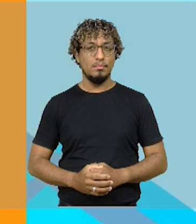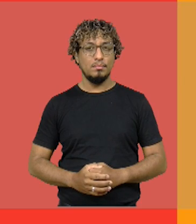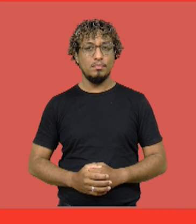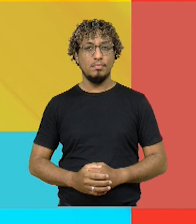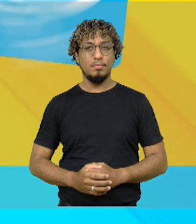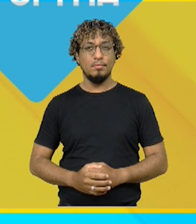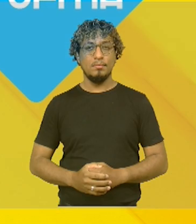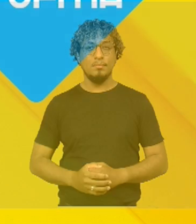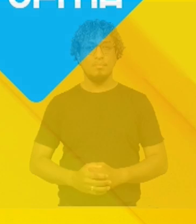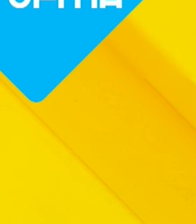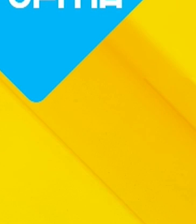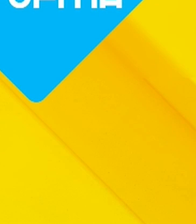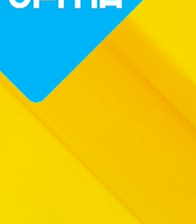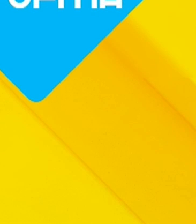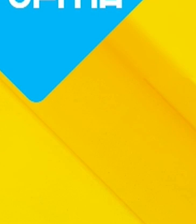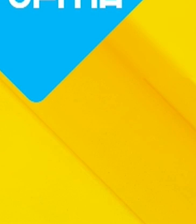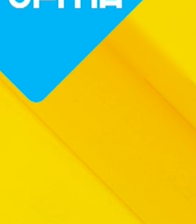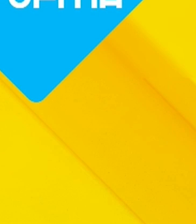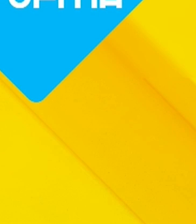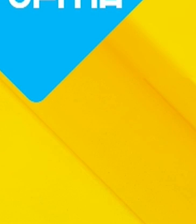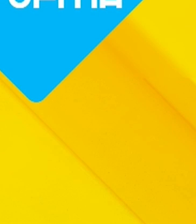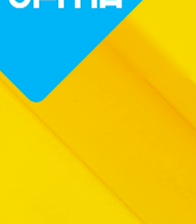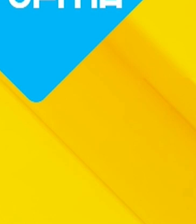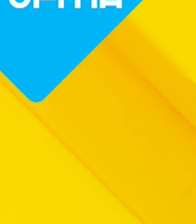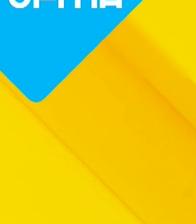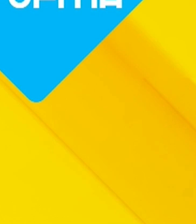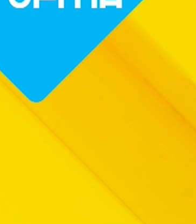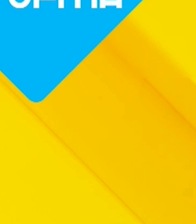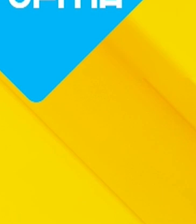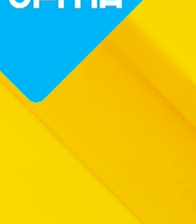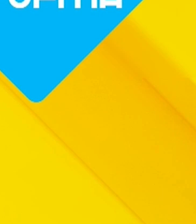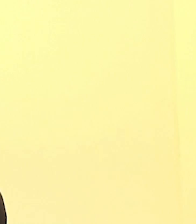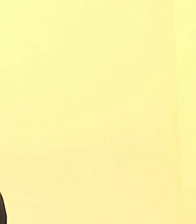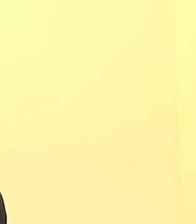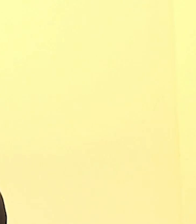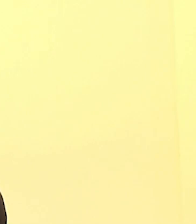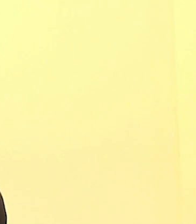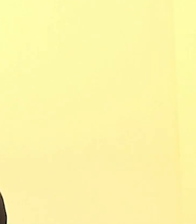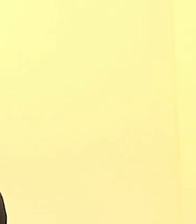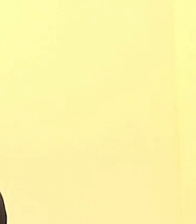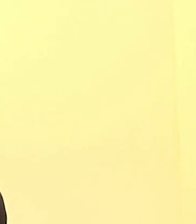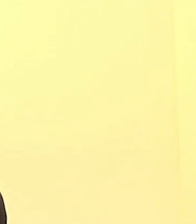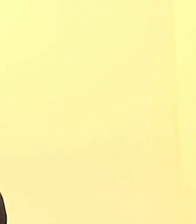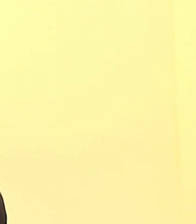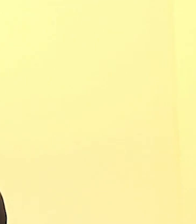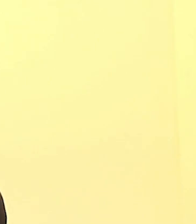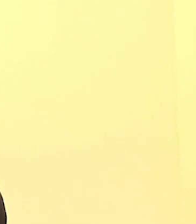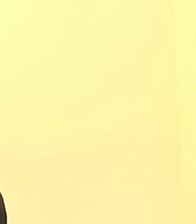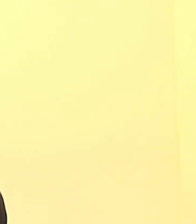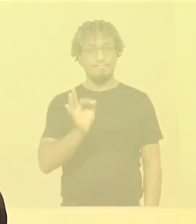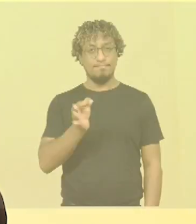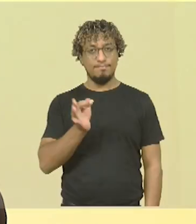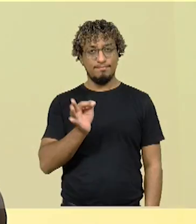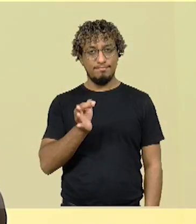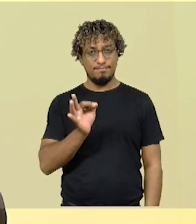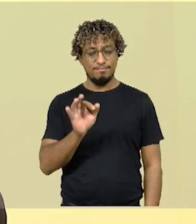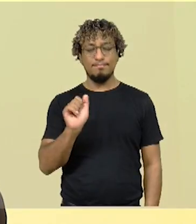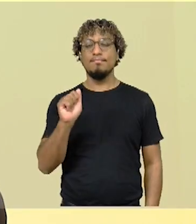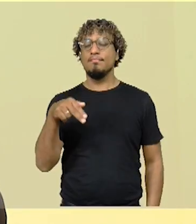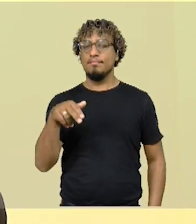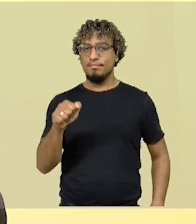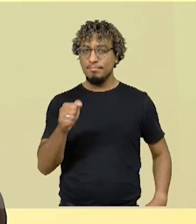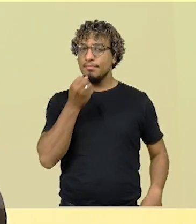Arthur Azevedo, de 6 a 8. Todo mundo no Arthur Azevedo, de 6 a 8, às 20 horas. Então, é sexta, sábado, domingo, às 20 horas da noite. Quem quiser